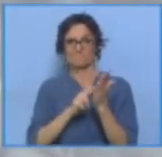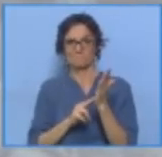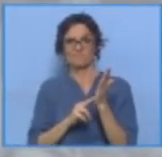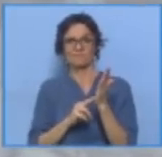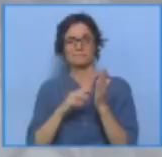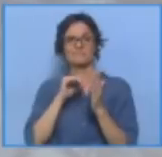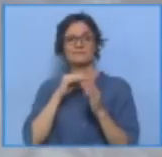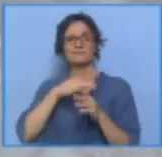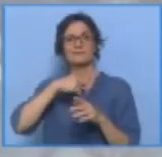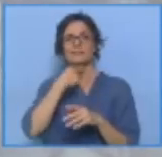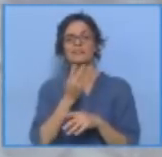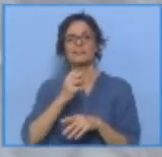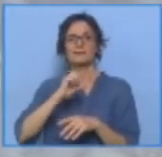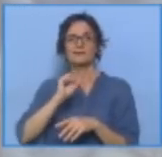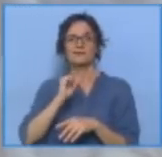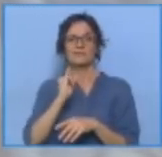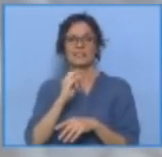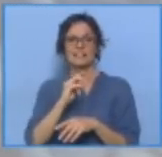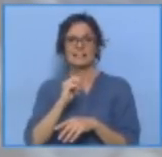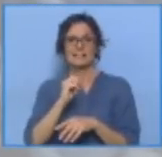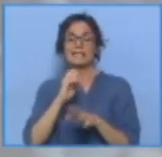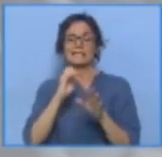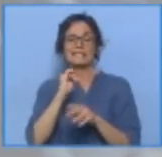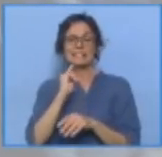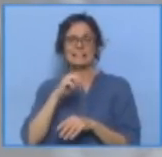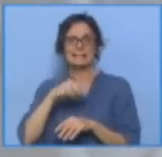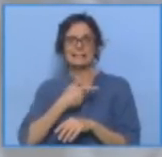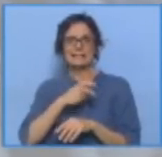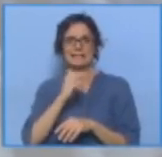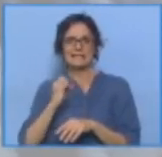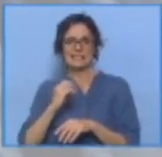através das palavras, da voz de Luís Miguel Sintra.